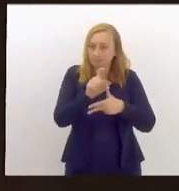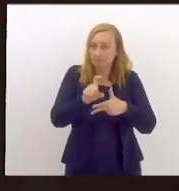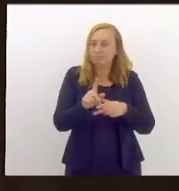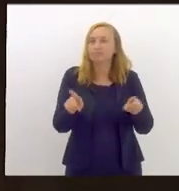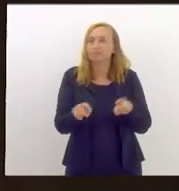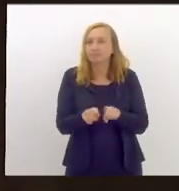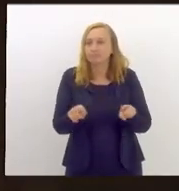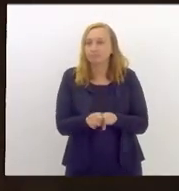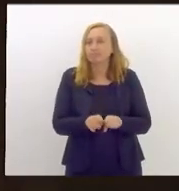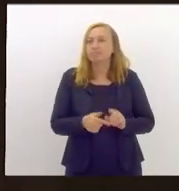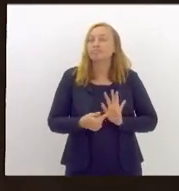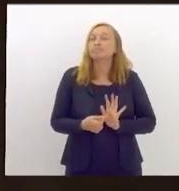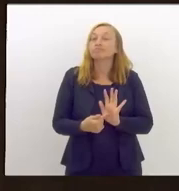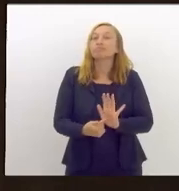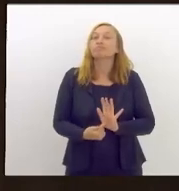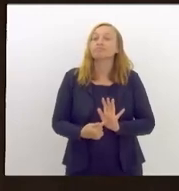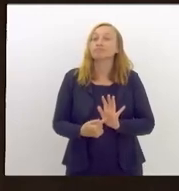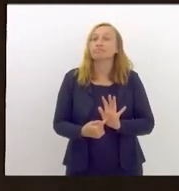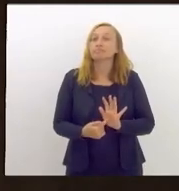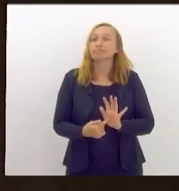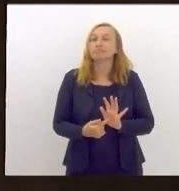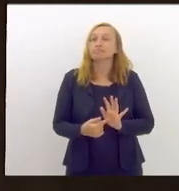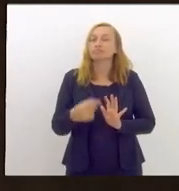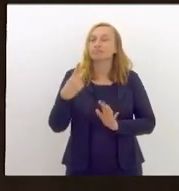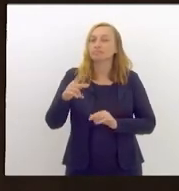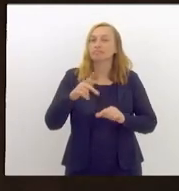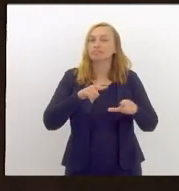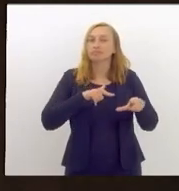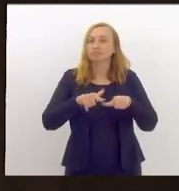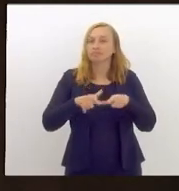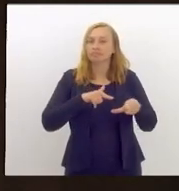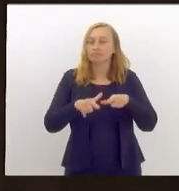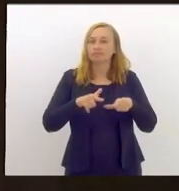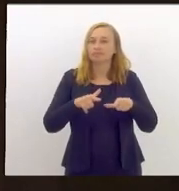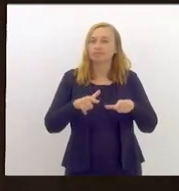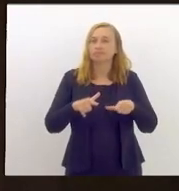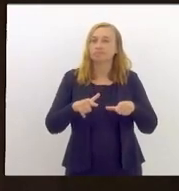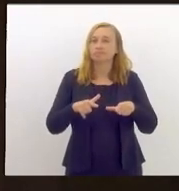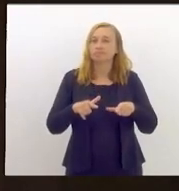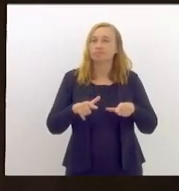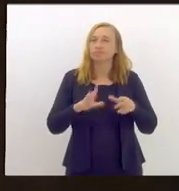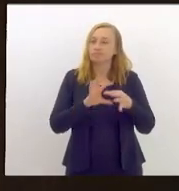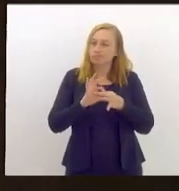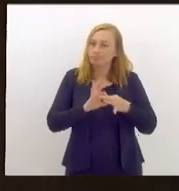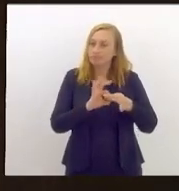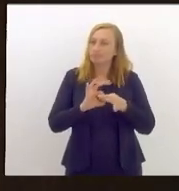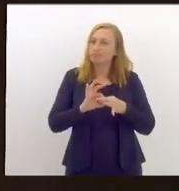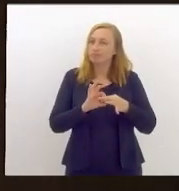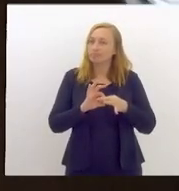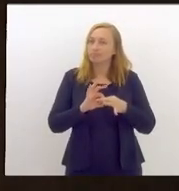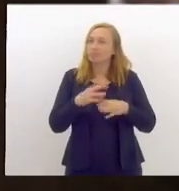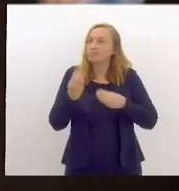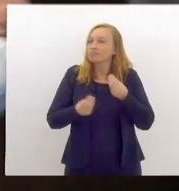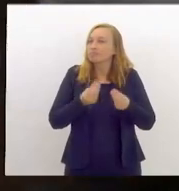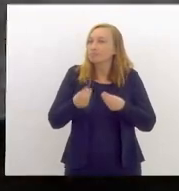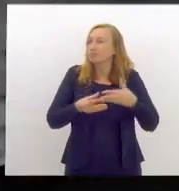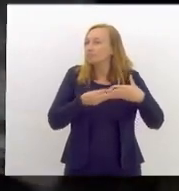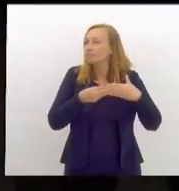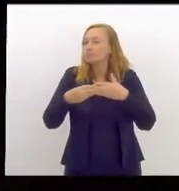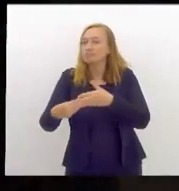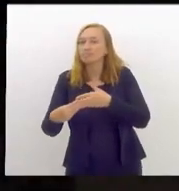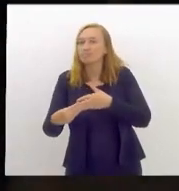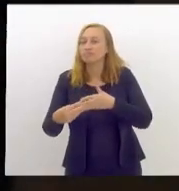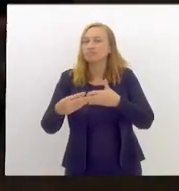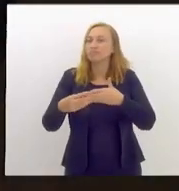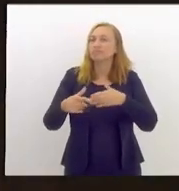o que mostra o teu trabalho de unidade a forma de